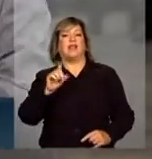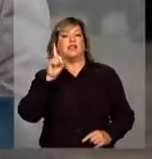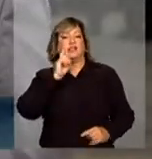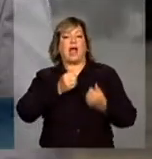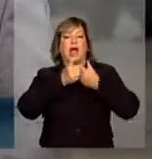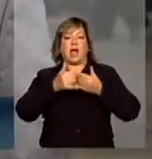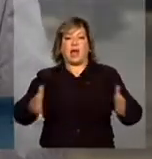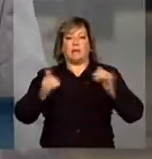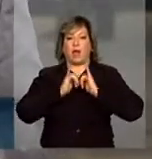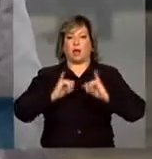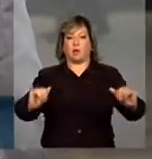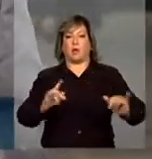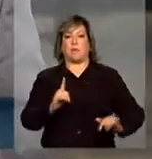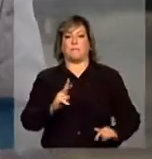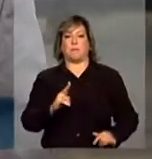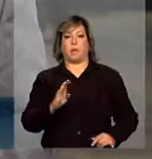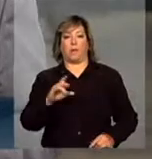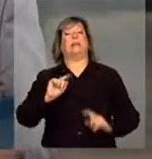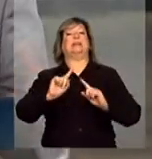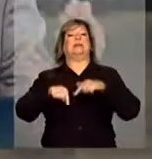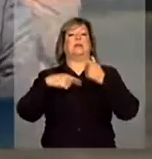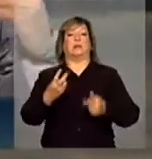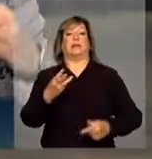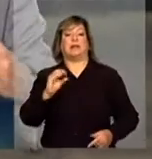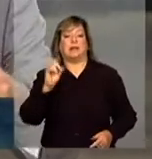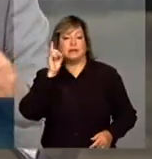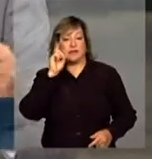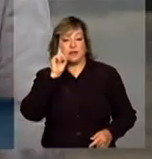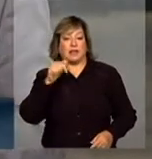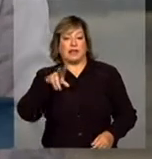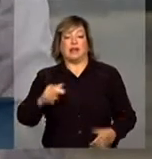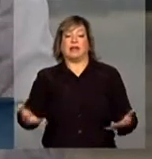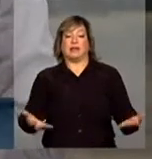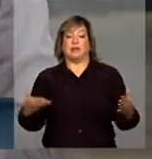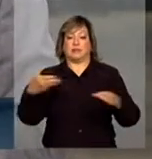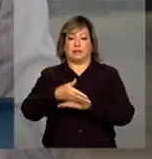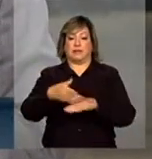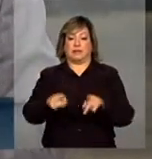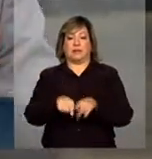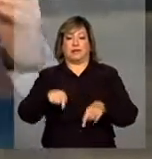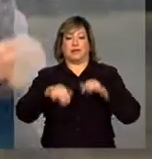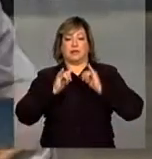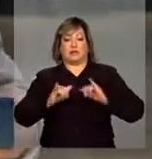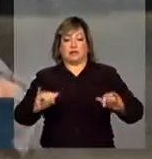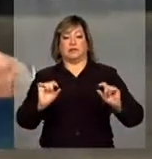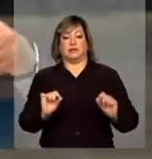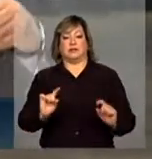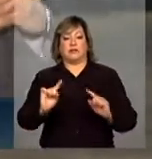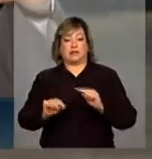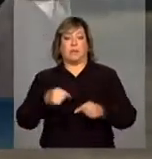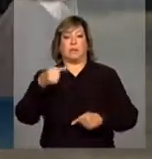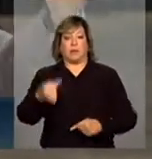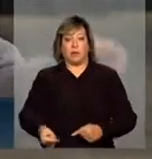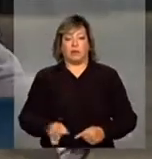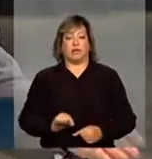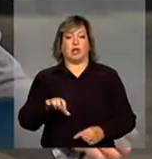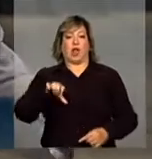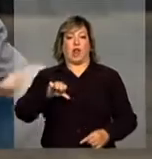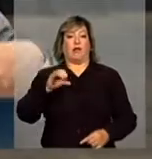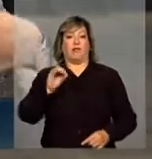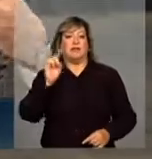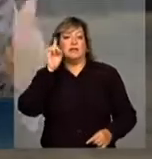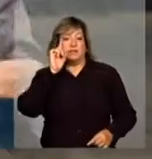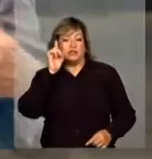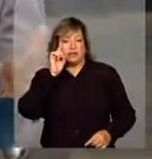público. Depois tem 30 dias para quem quiser também participar deste anúncio. E depois, 90 dias